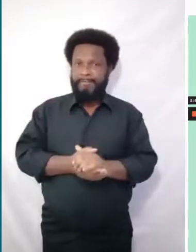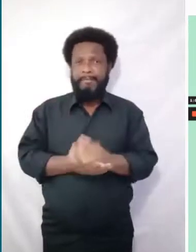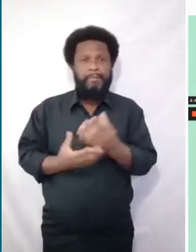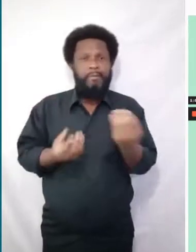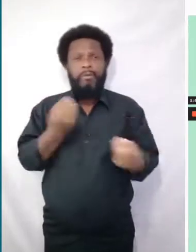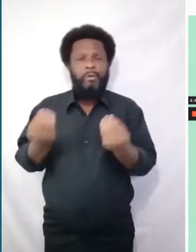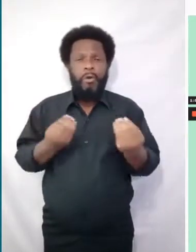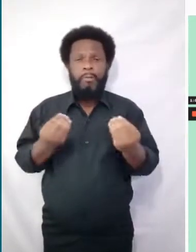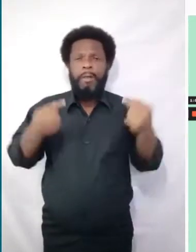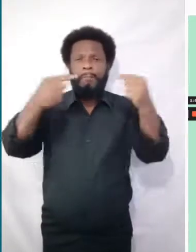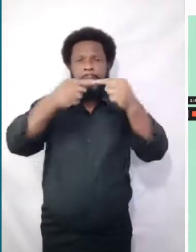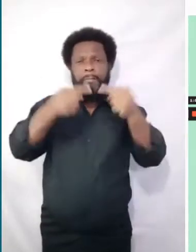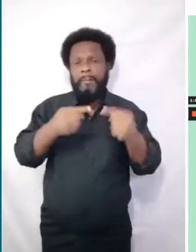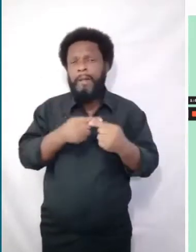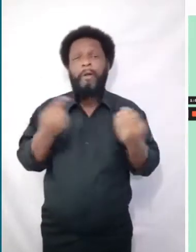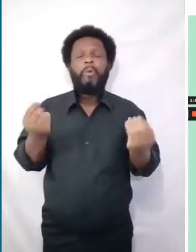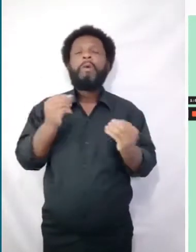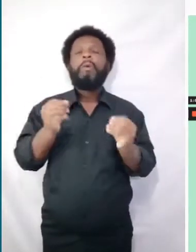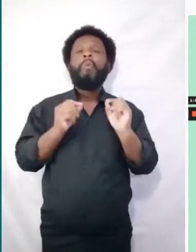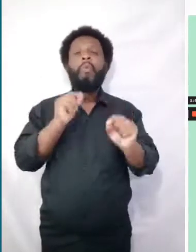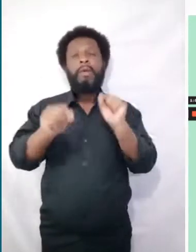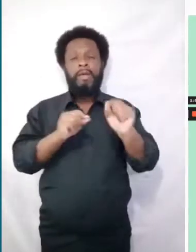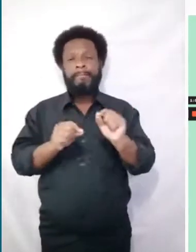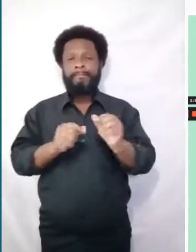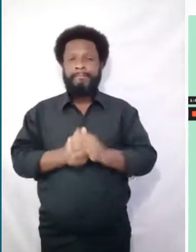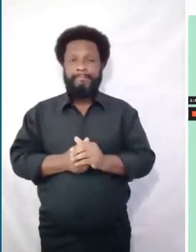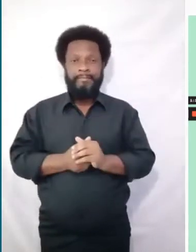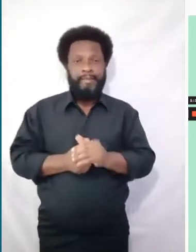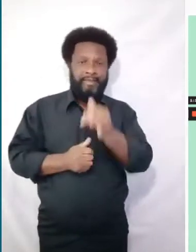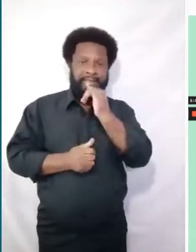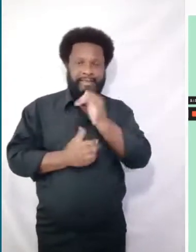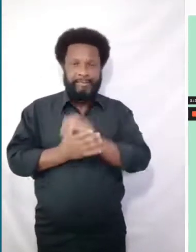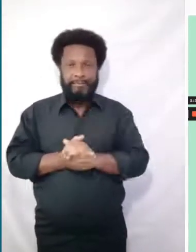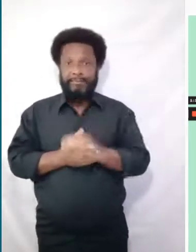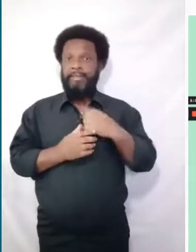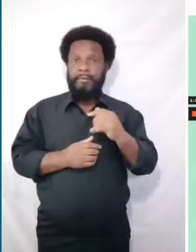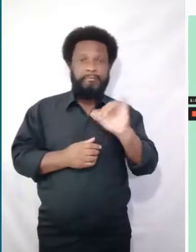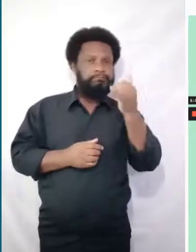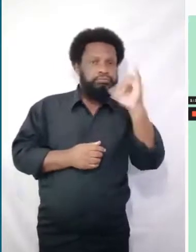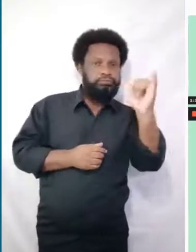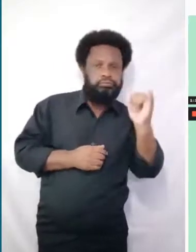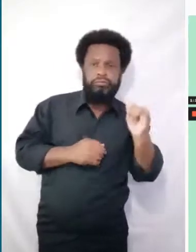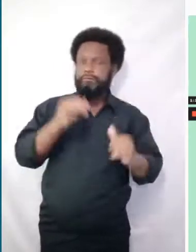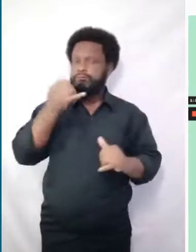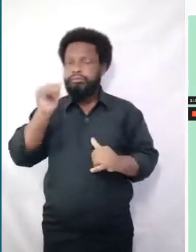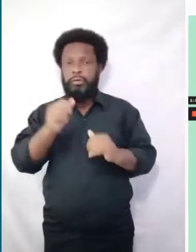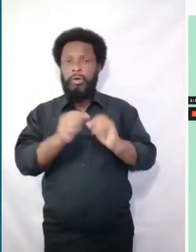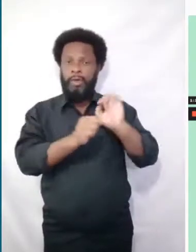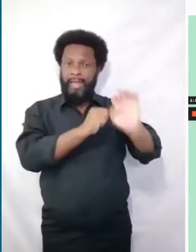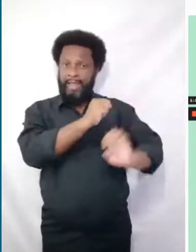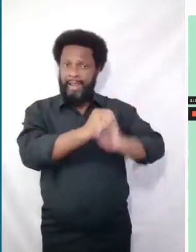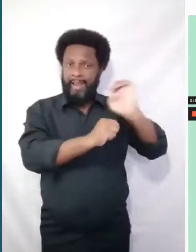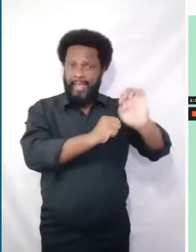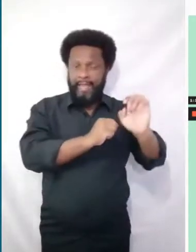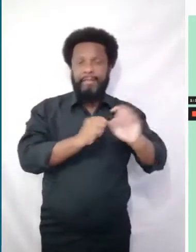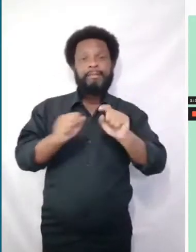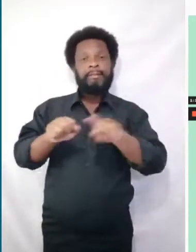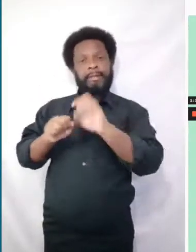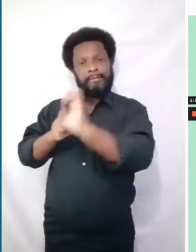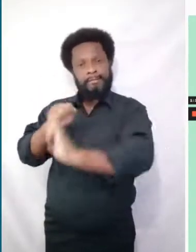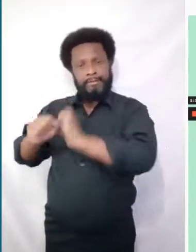é estabilidade. O que vem a ser pares eletrônicos ligantes e não ligantes? A gente sabe que